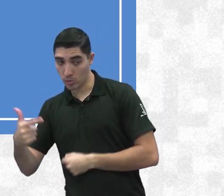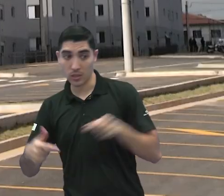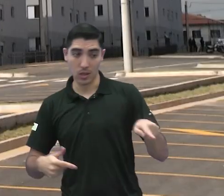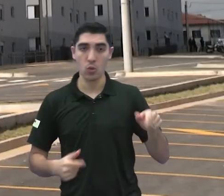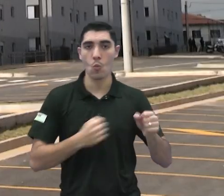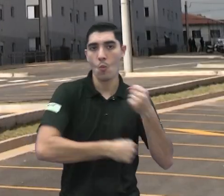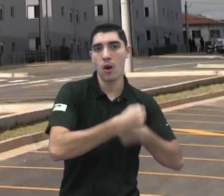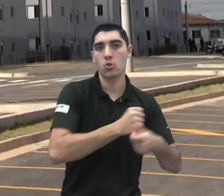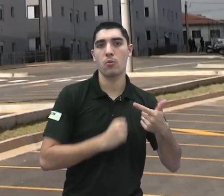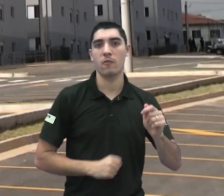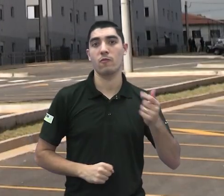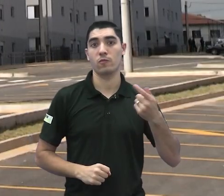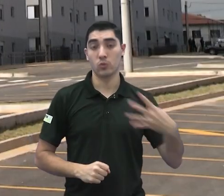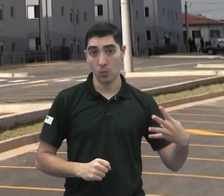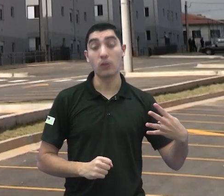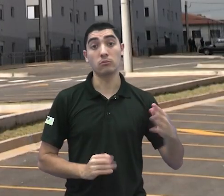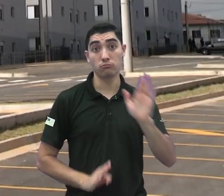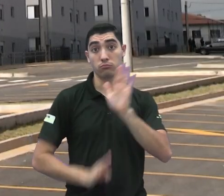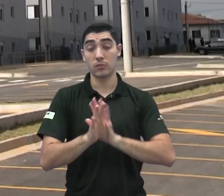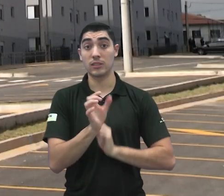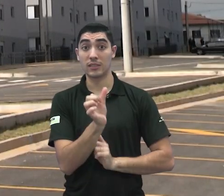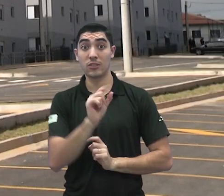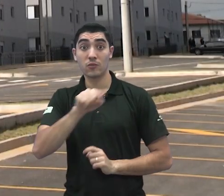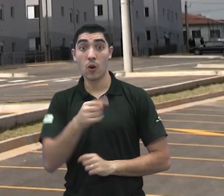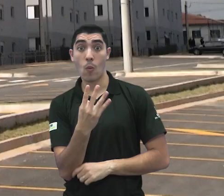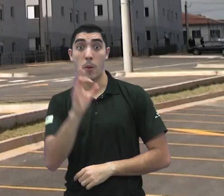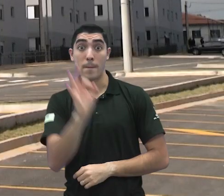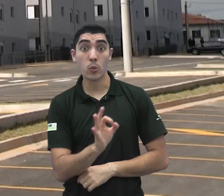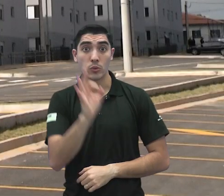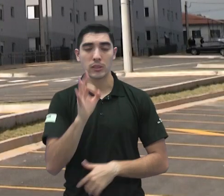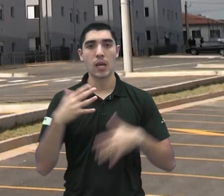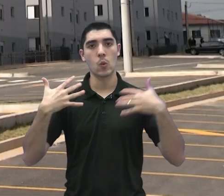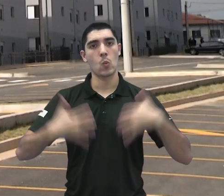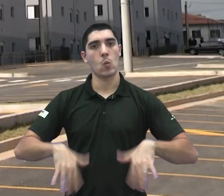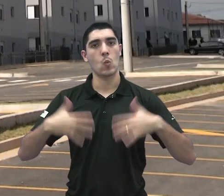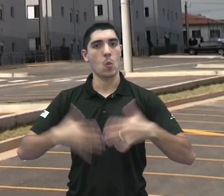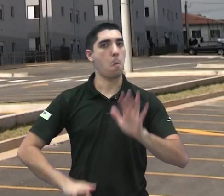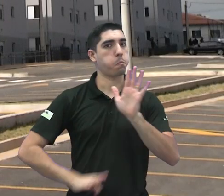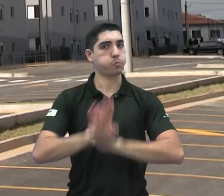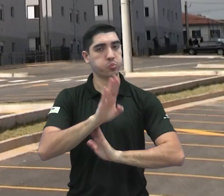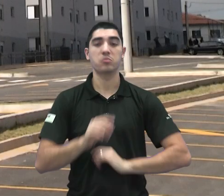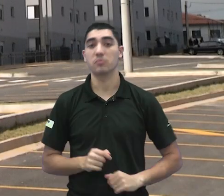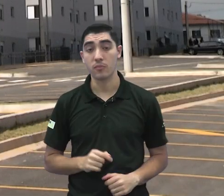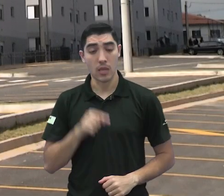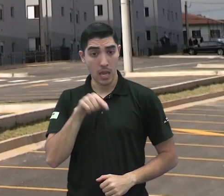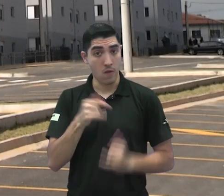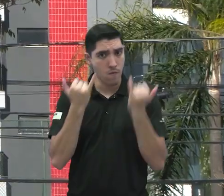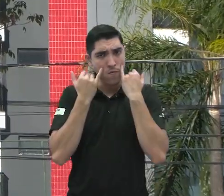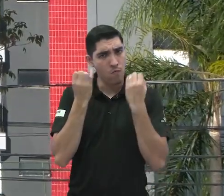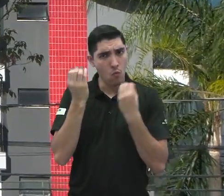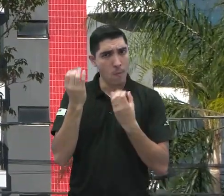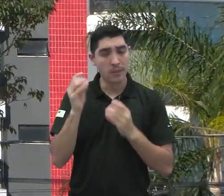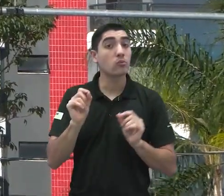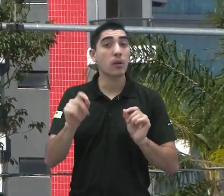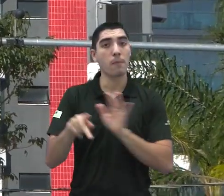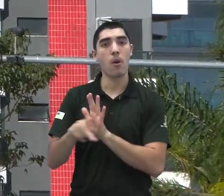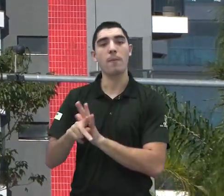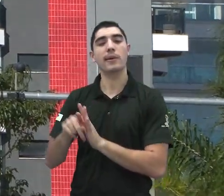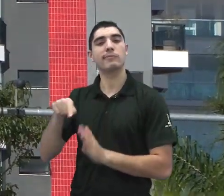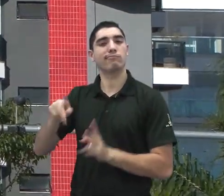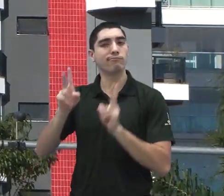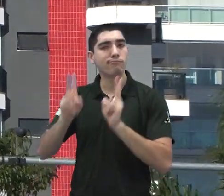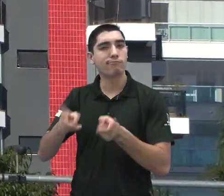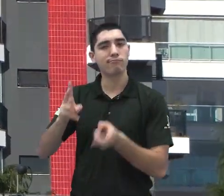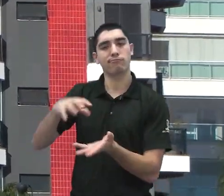2024. Um aumento de 6,4 pontos percentuais em 12 anos. O dado faz parte da